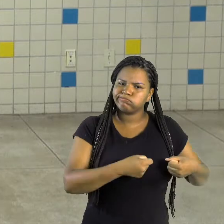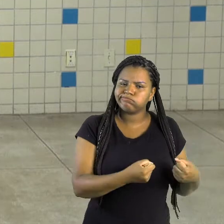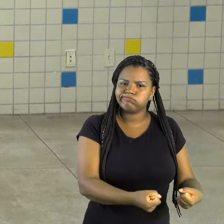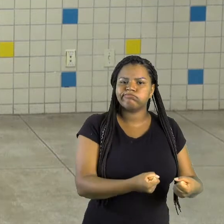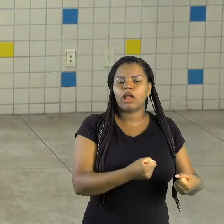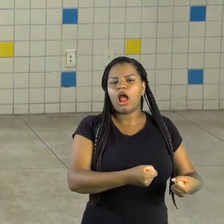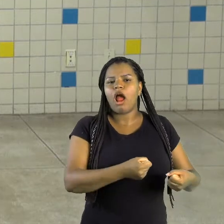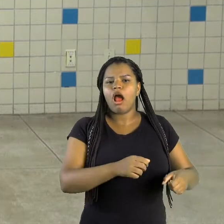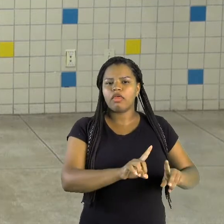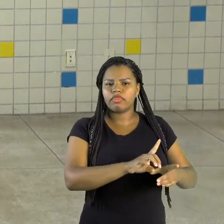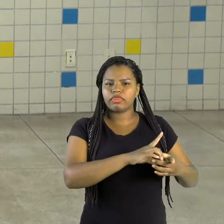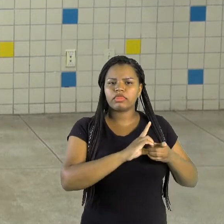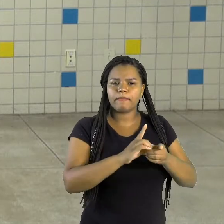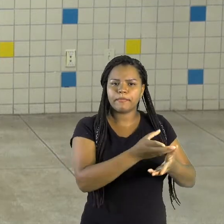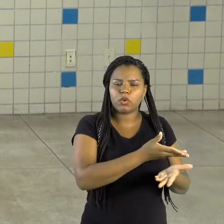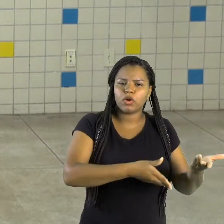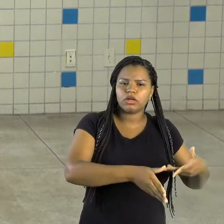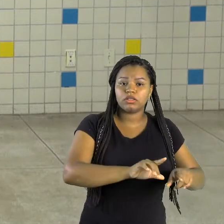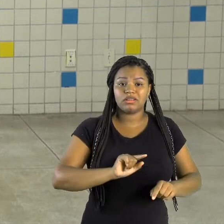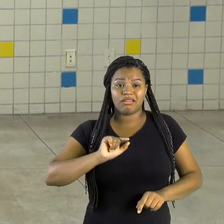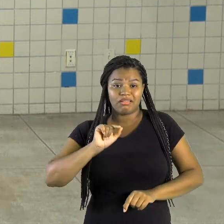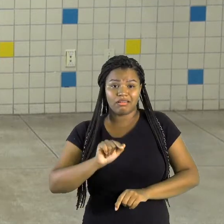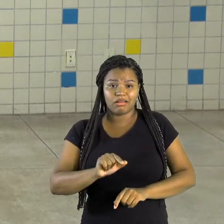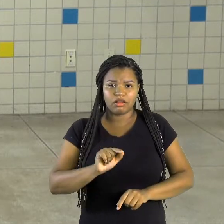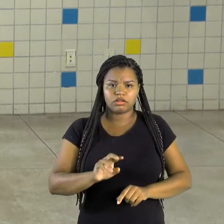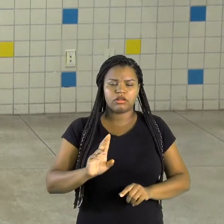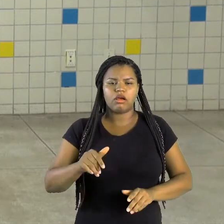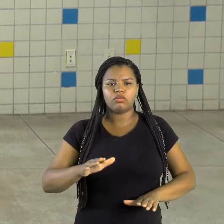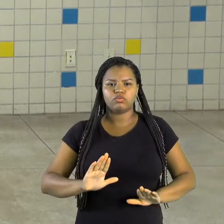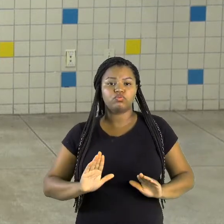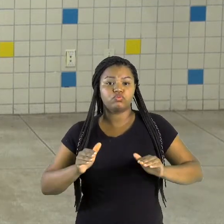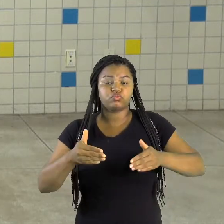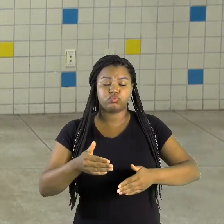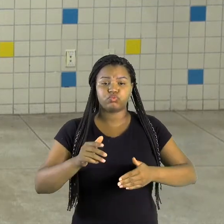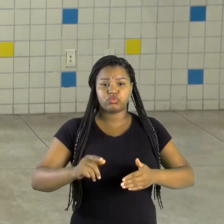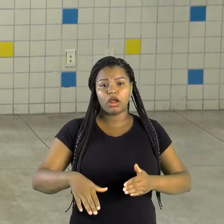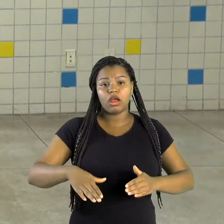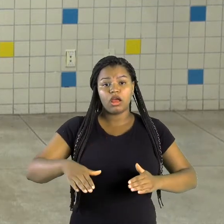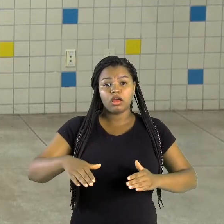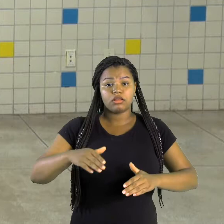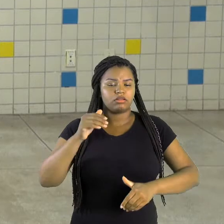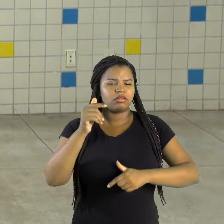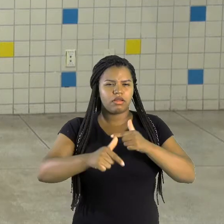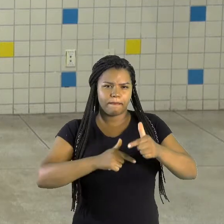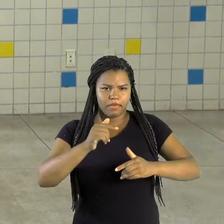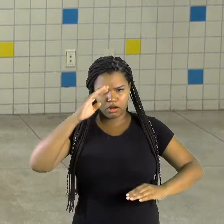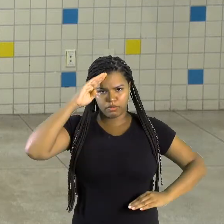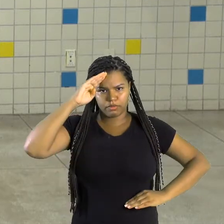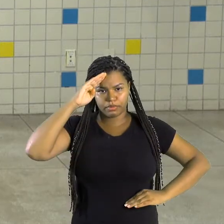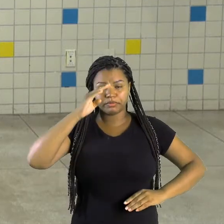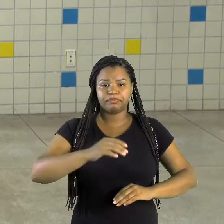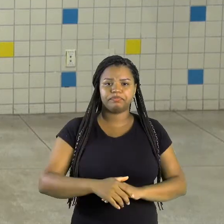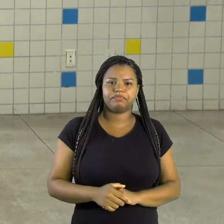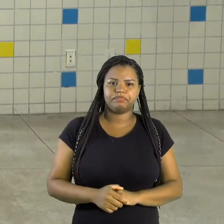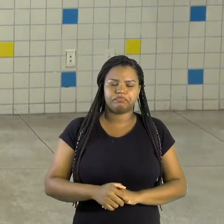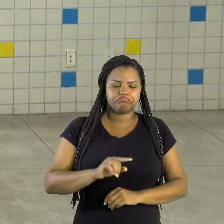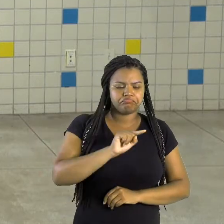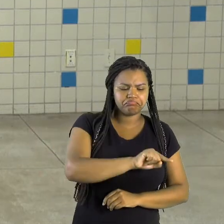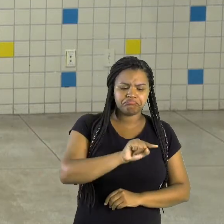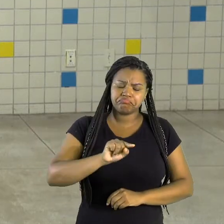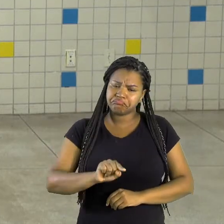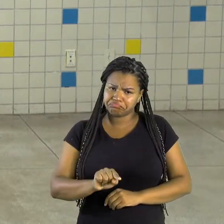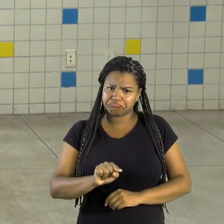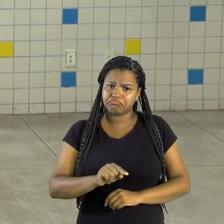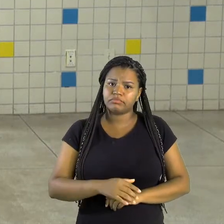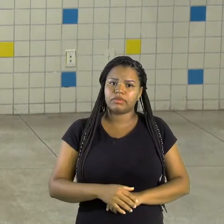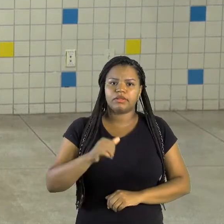Esparta era uma cidade que se dedicava à atividade militar. Porém, Em ambas as cidades, Esparta ou Atena, as